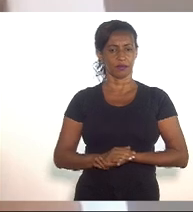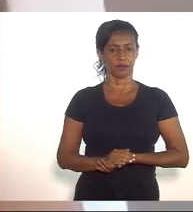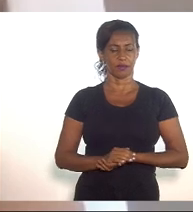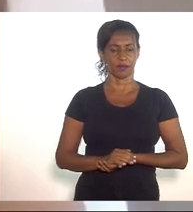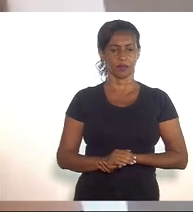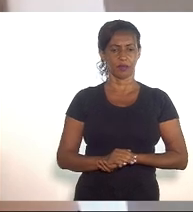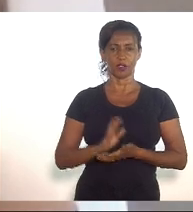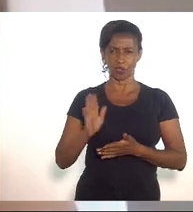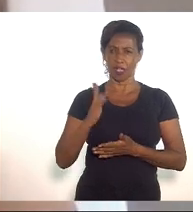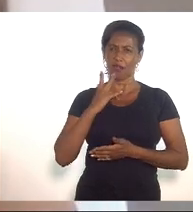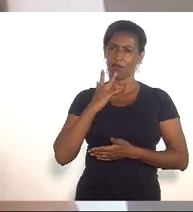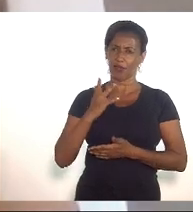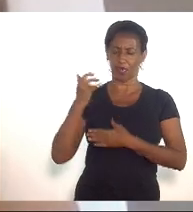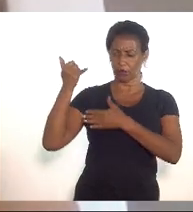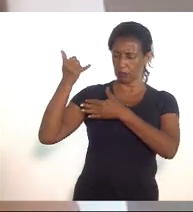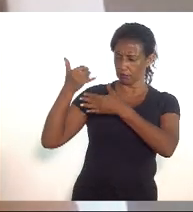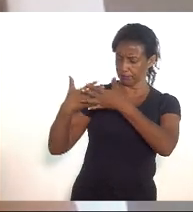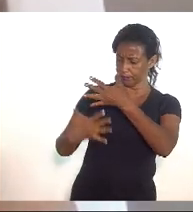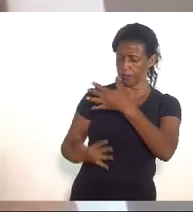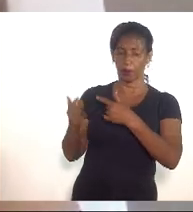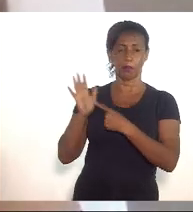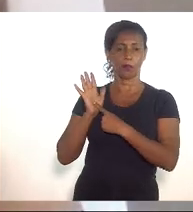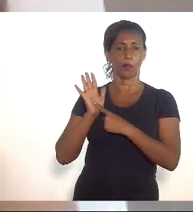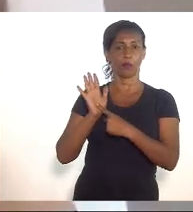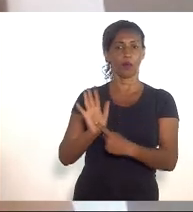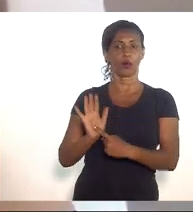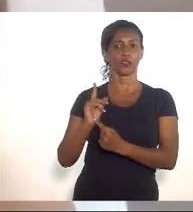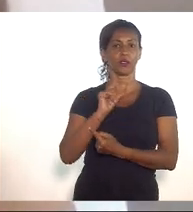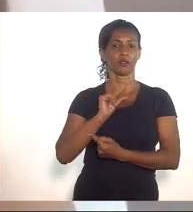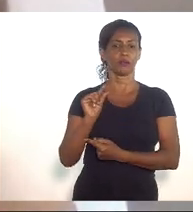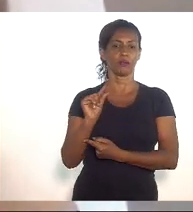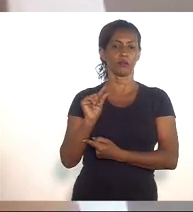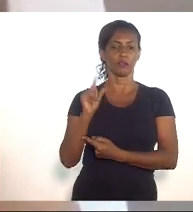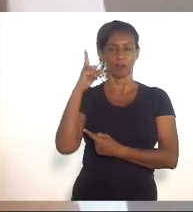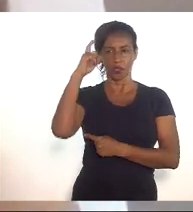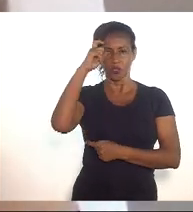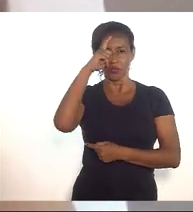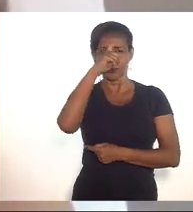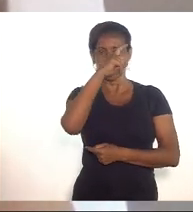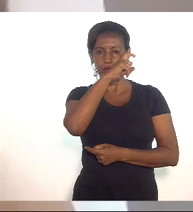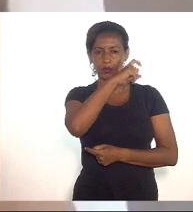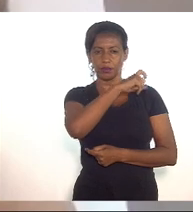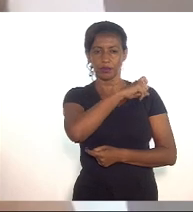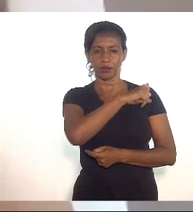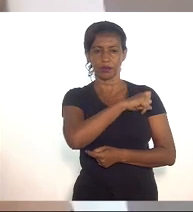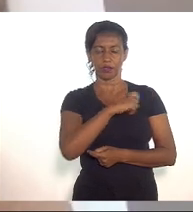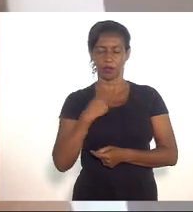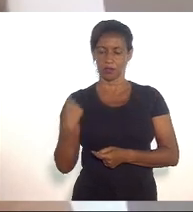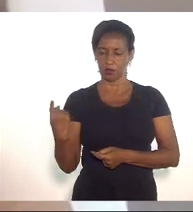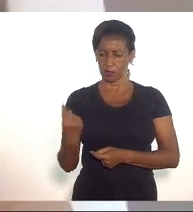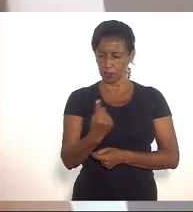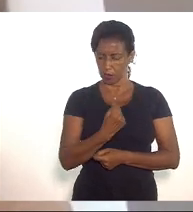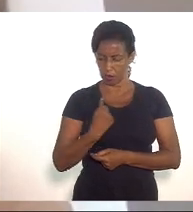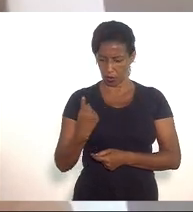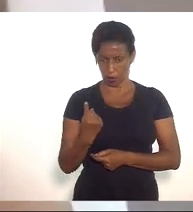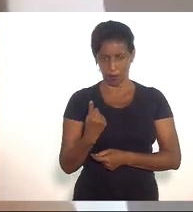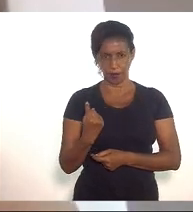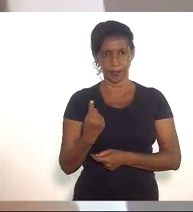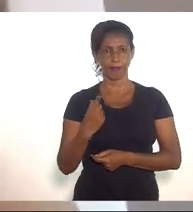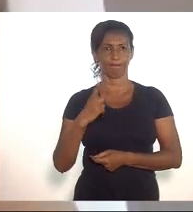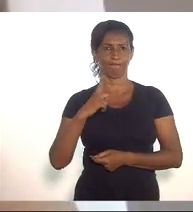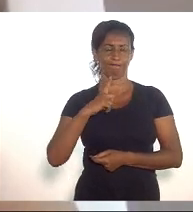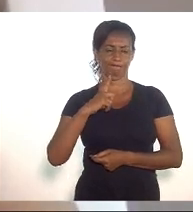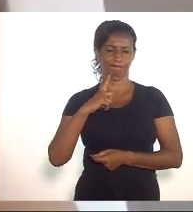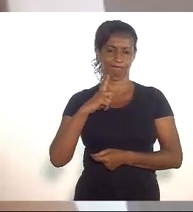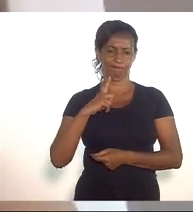dito isso tudo, isso mostra um pouquinho da dificuldade que nós teremos